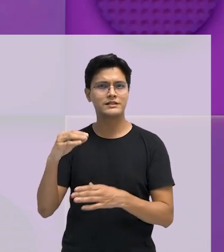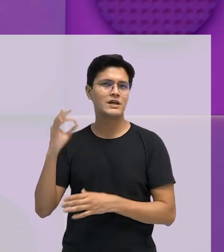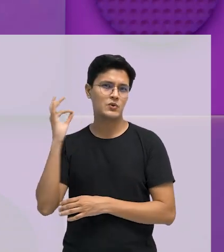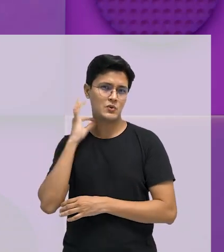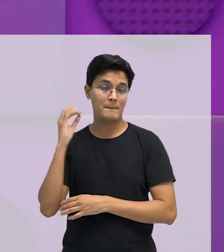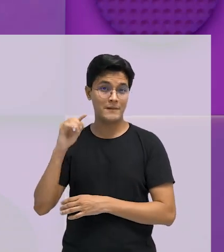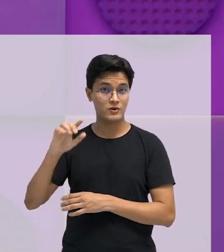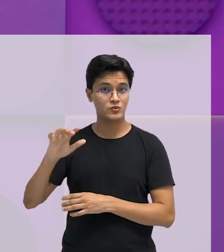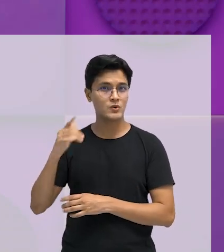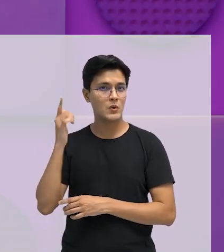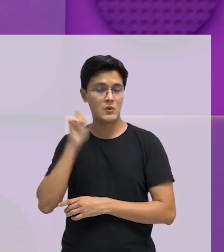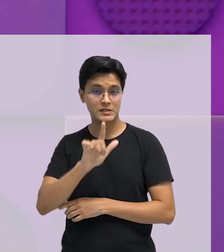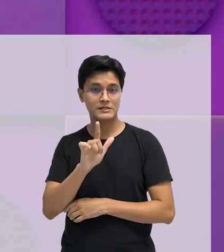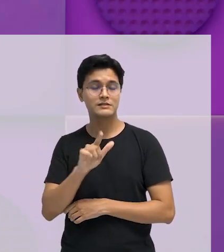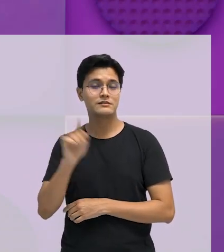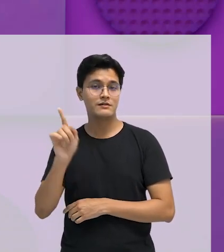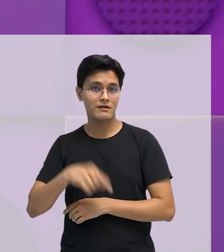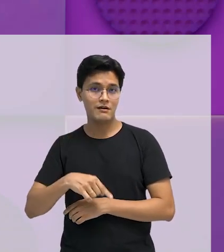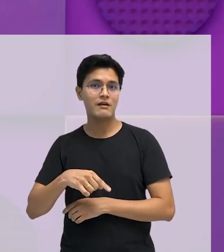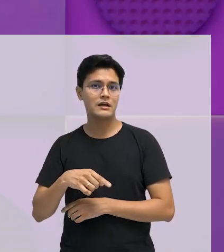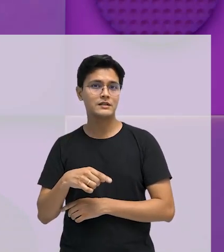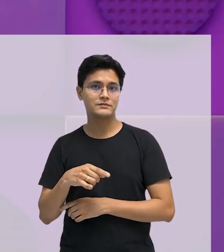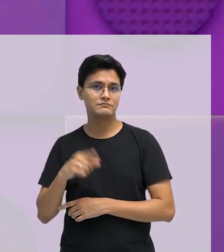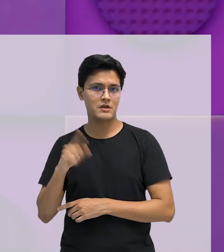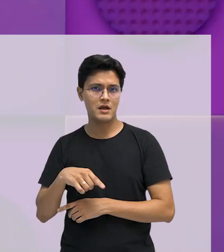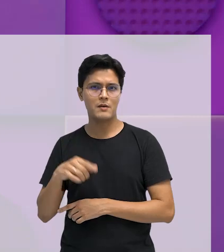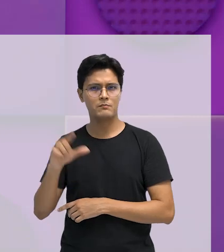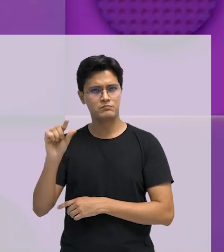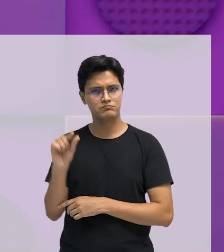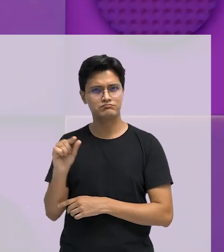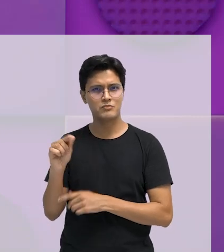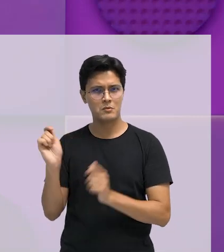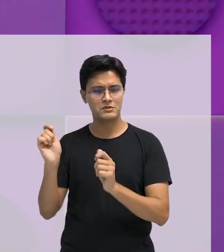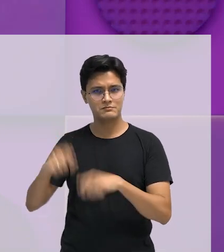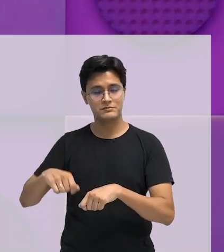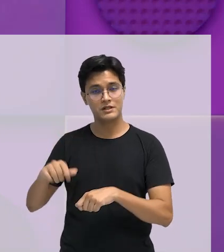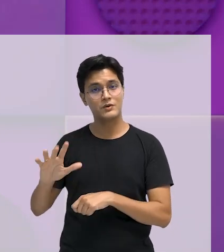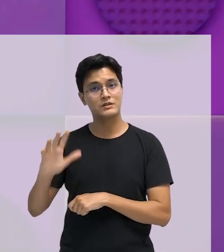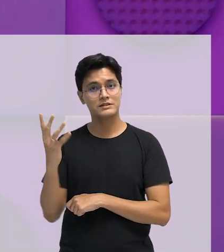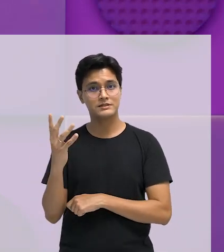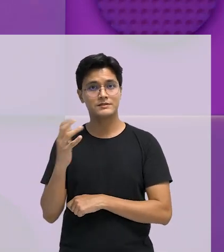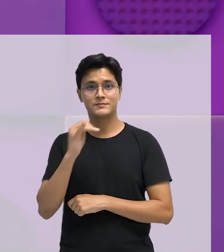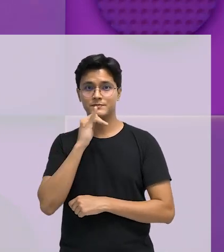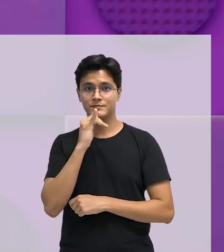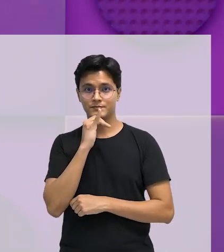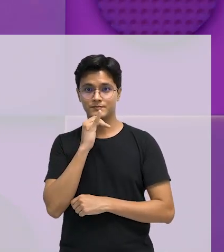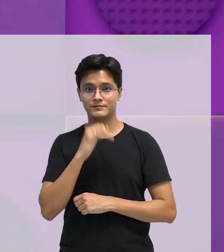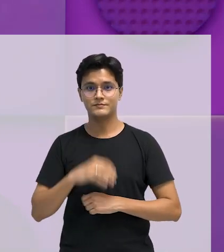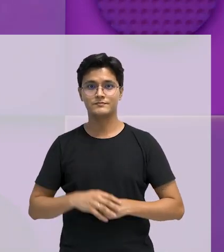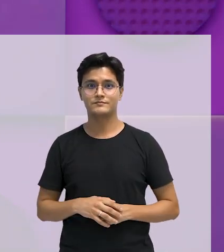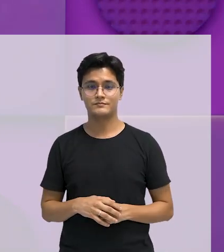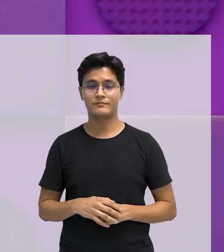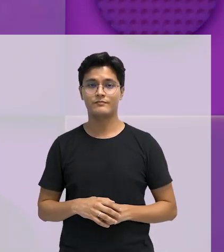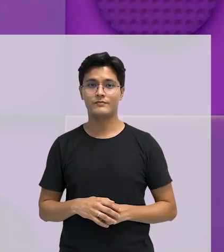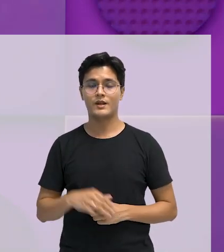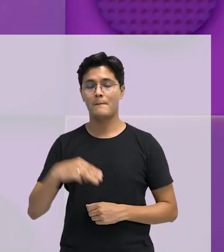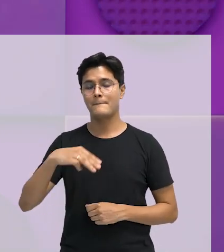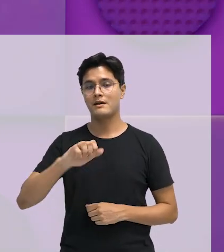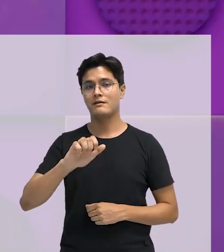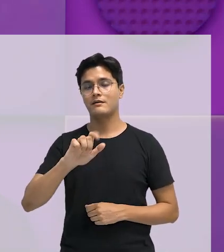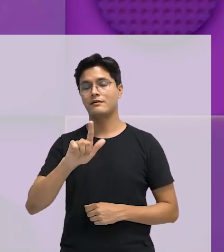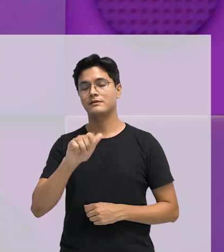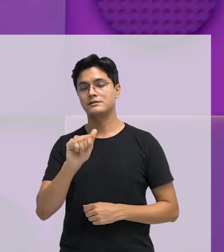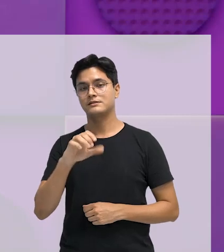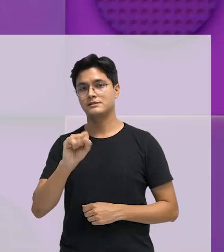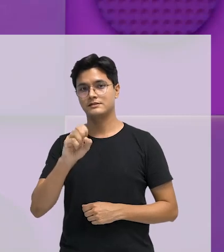fenômeno difícil de acontecer, mas pode acontecer. Só para vocês terem uma ideia, no caso específico da Mega Sena, onde